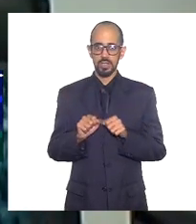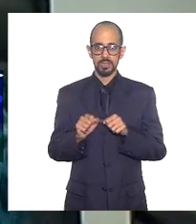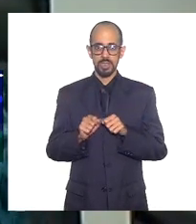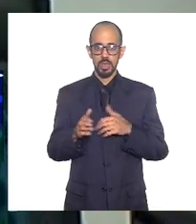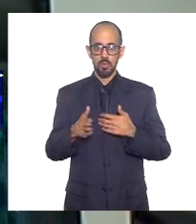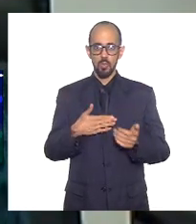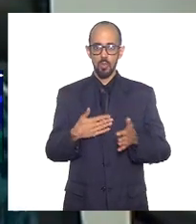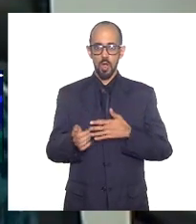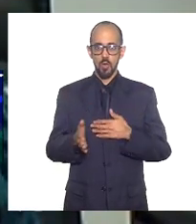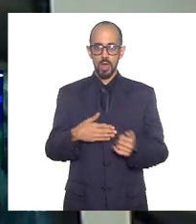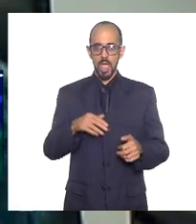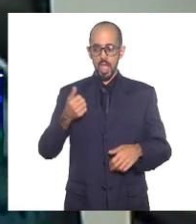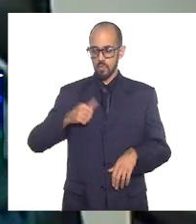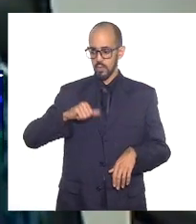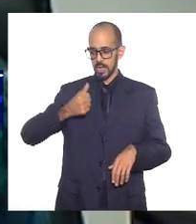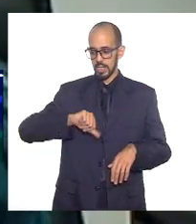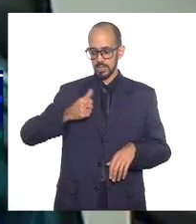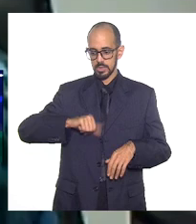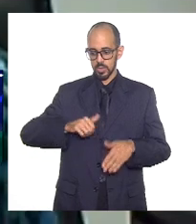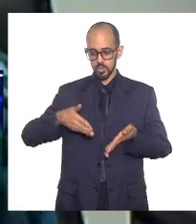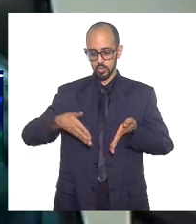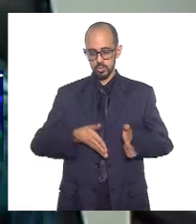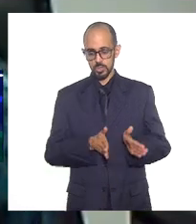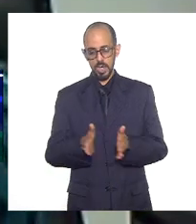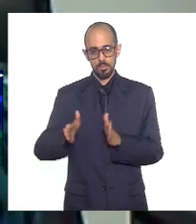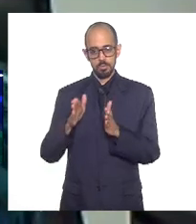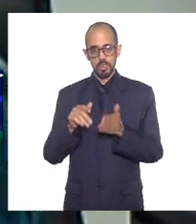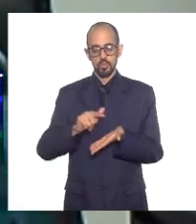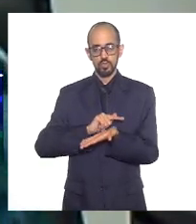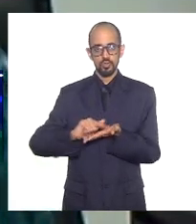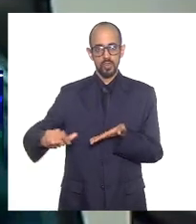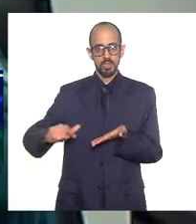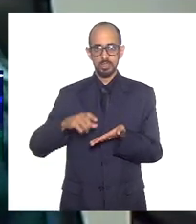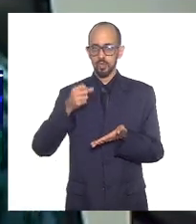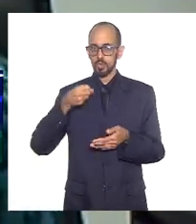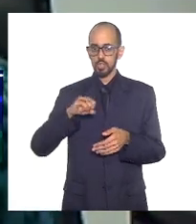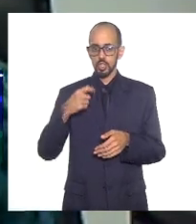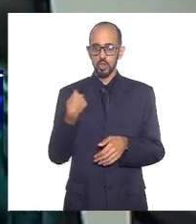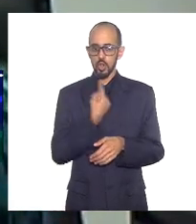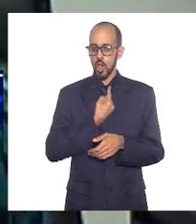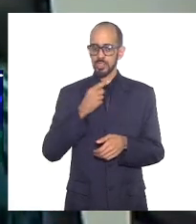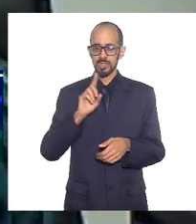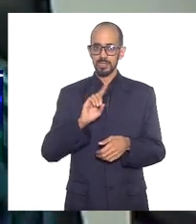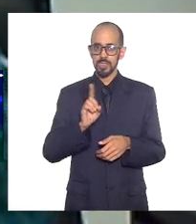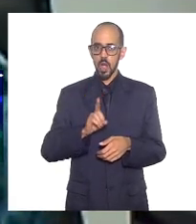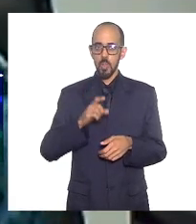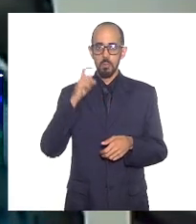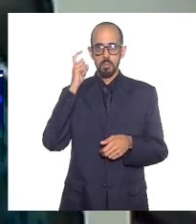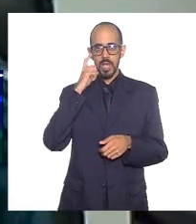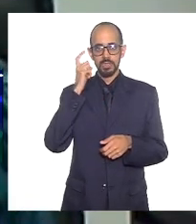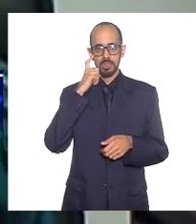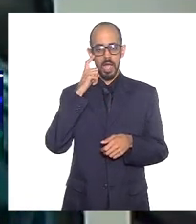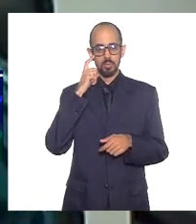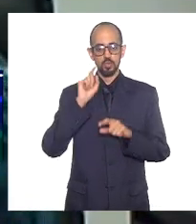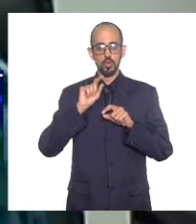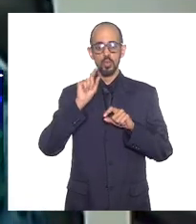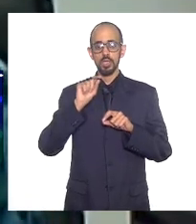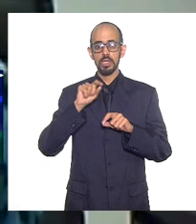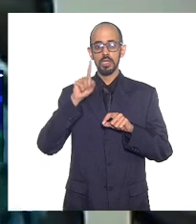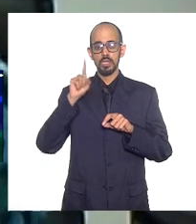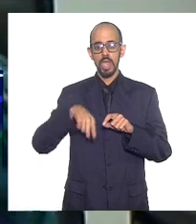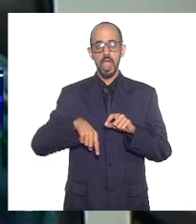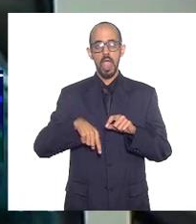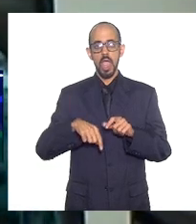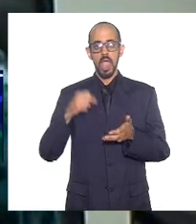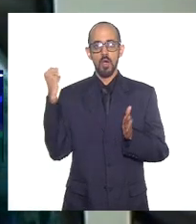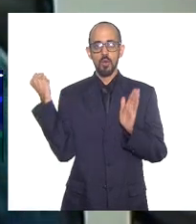qualquer análise dos caminhos do Brasil se nós não pensarmos no que representa o